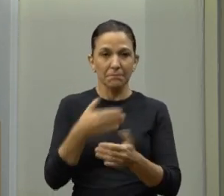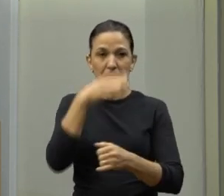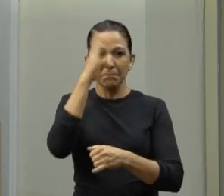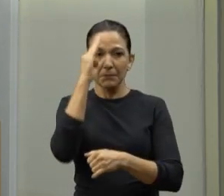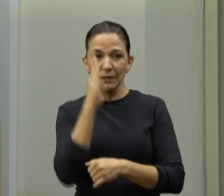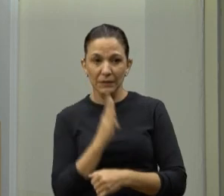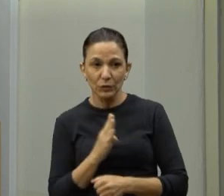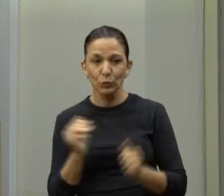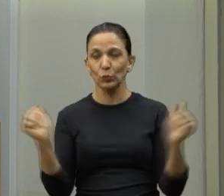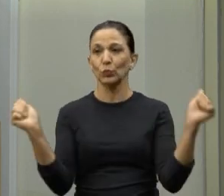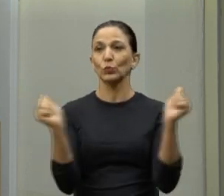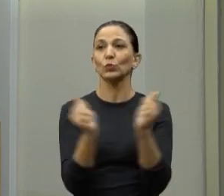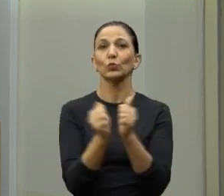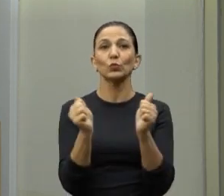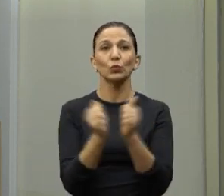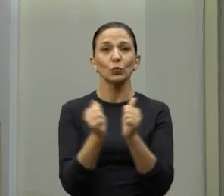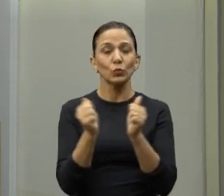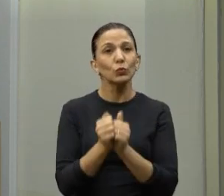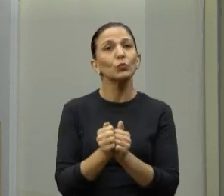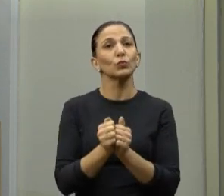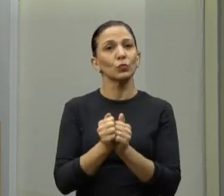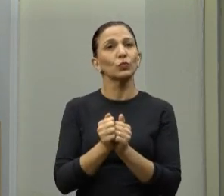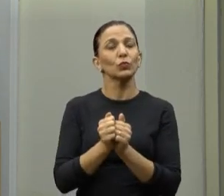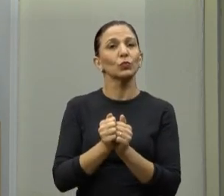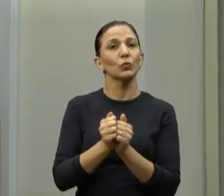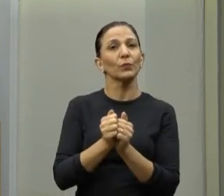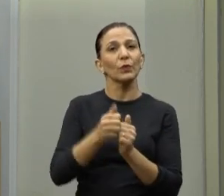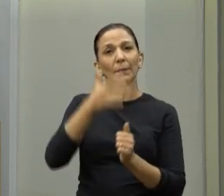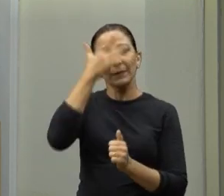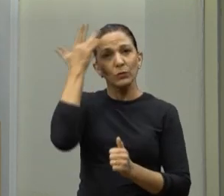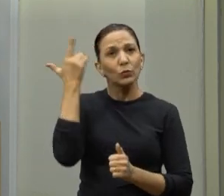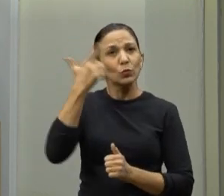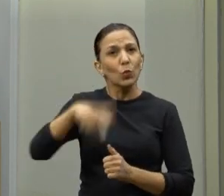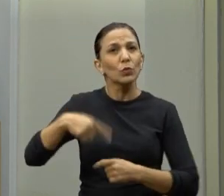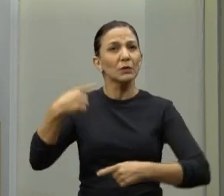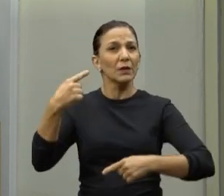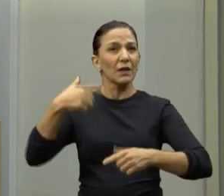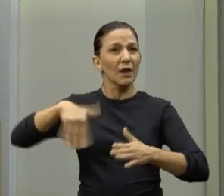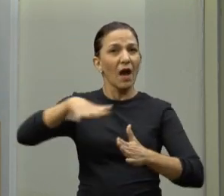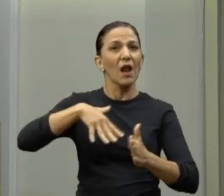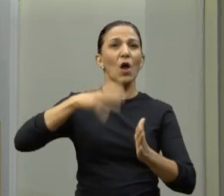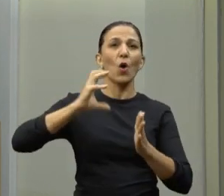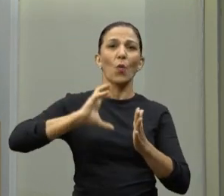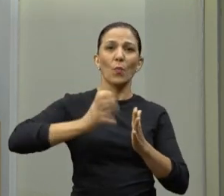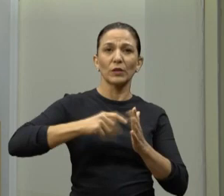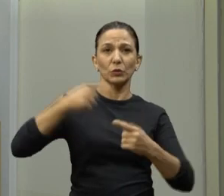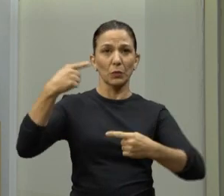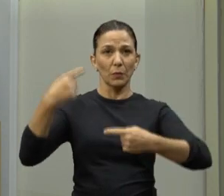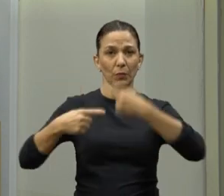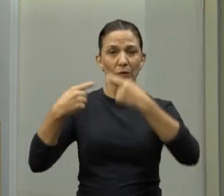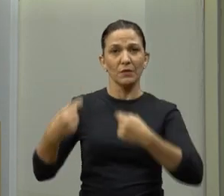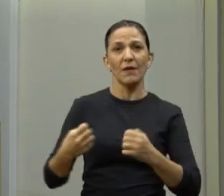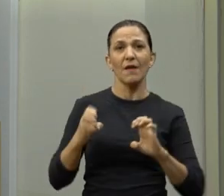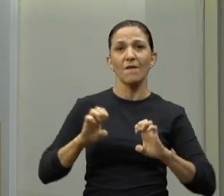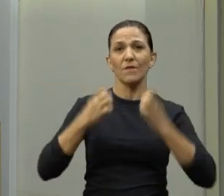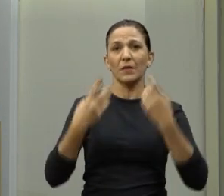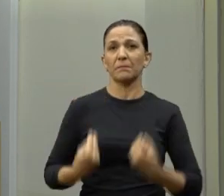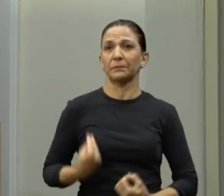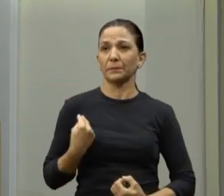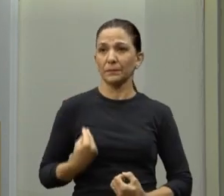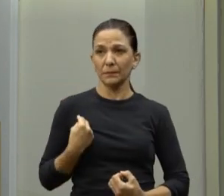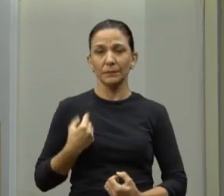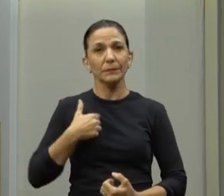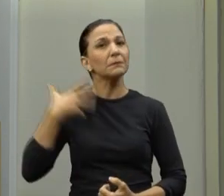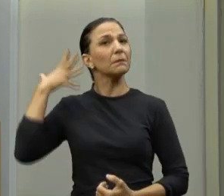Brasil junto com outros parlamentares brasileiros lgbts que estiveram no evento pude participar